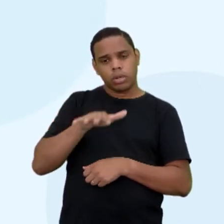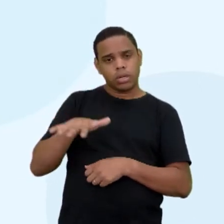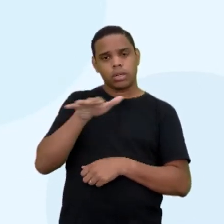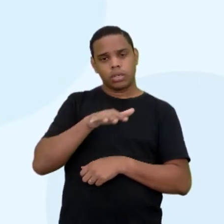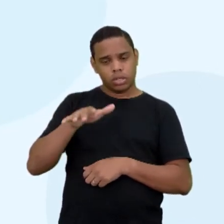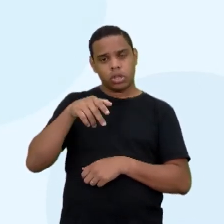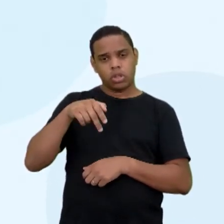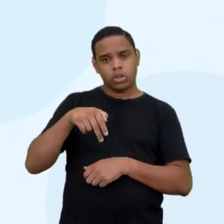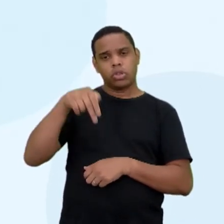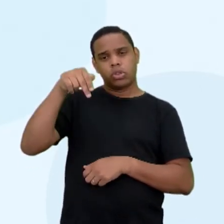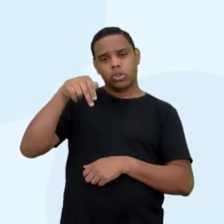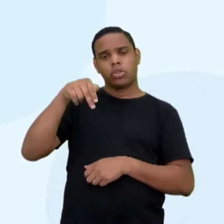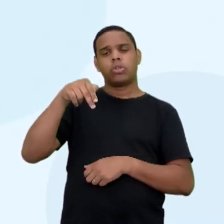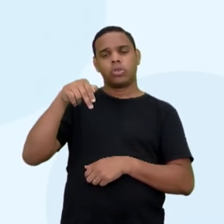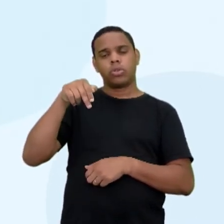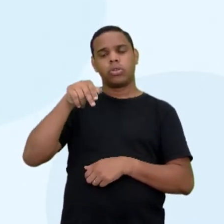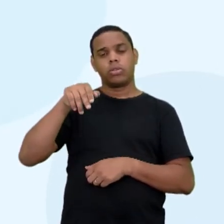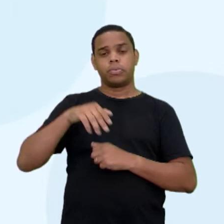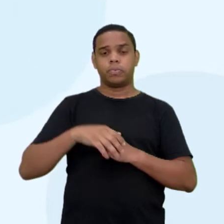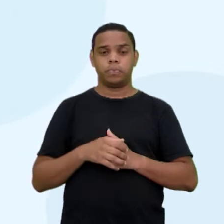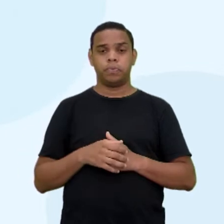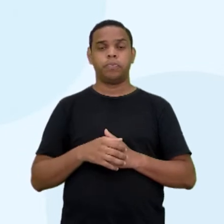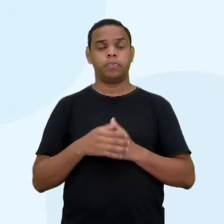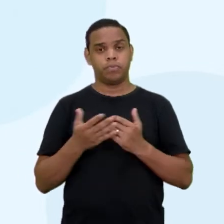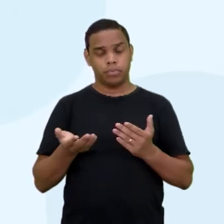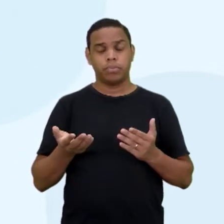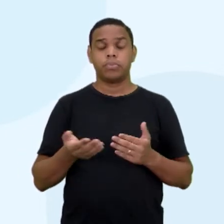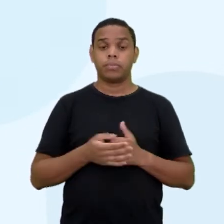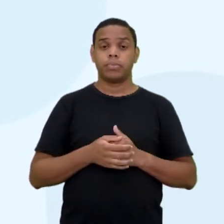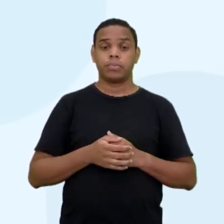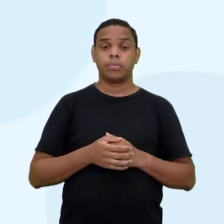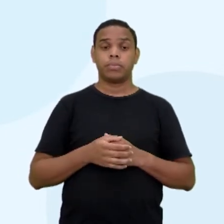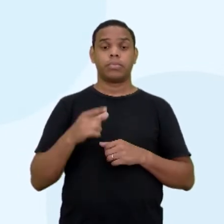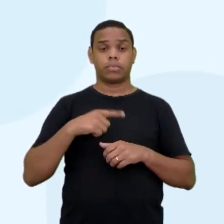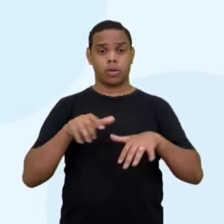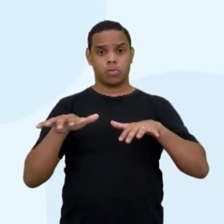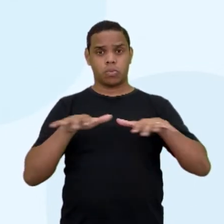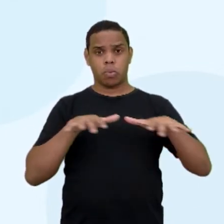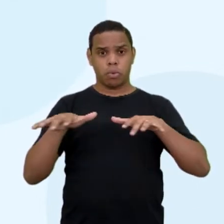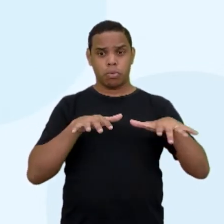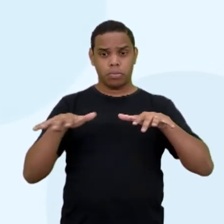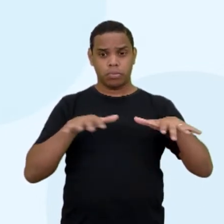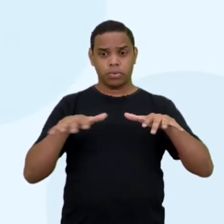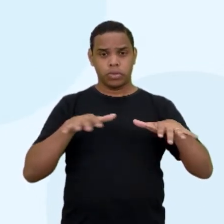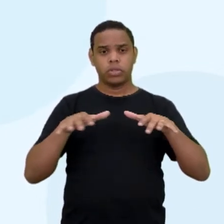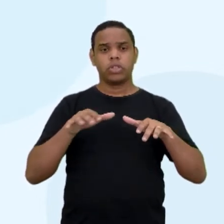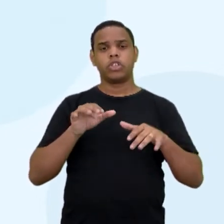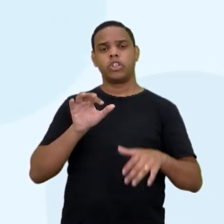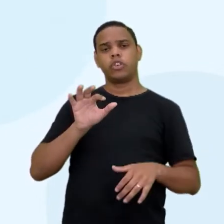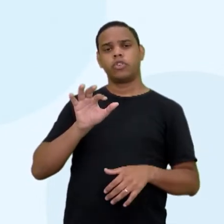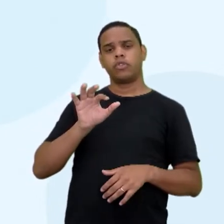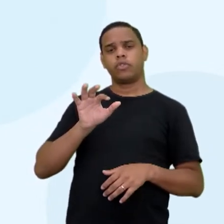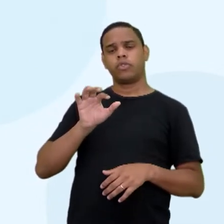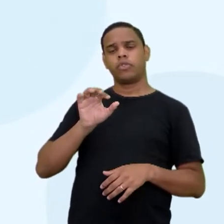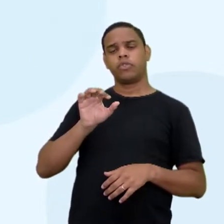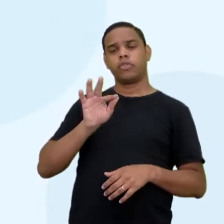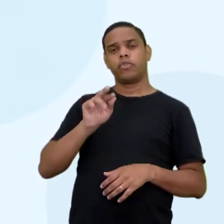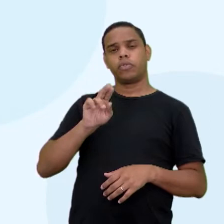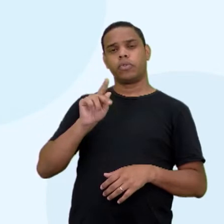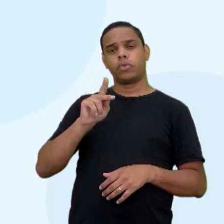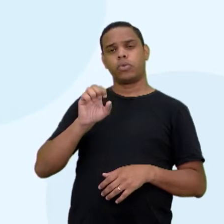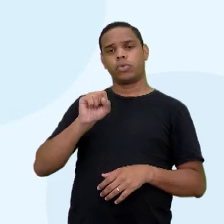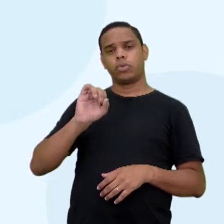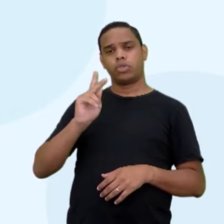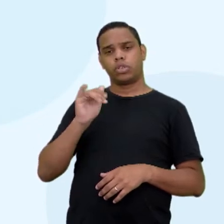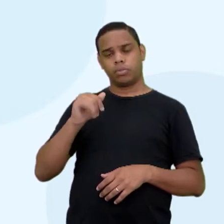região Nordeste dessa ilha, né? Então esse terremoto aí, que foi o terremoto de Fukushima, né, que aconteceu aí em 11